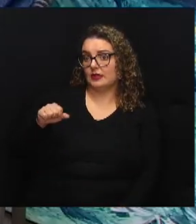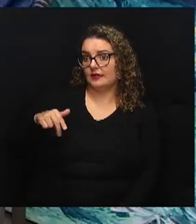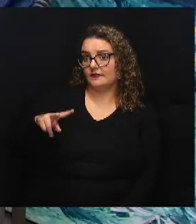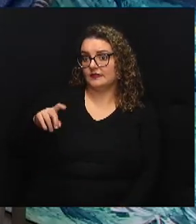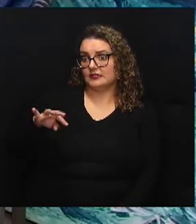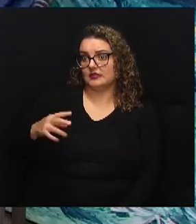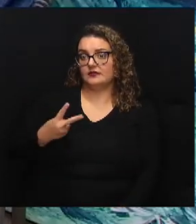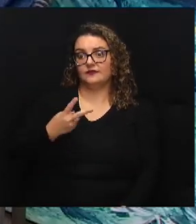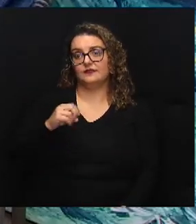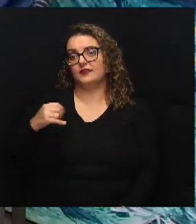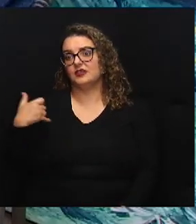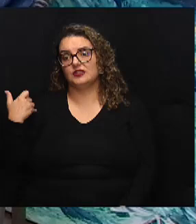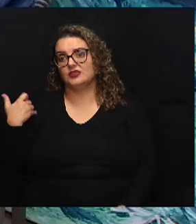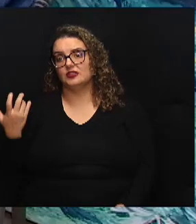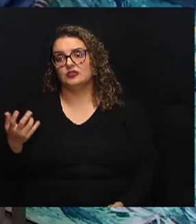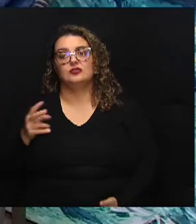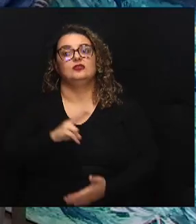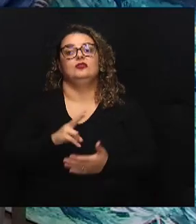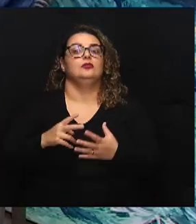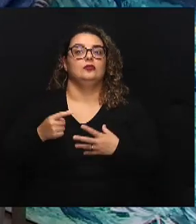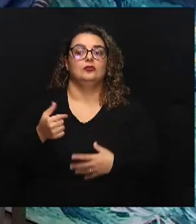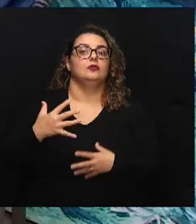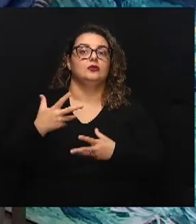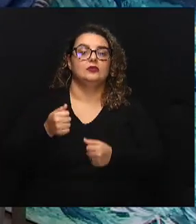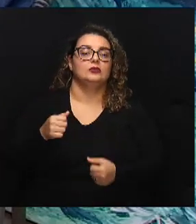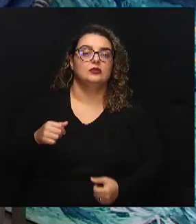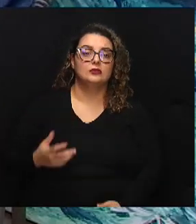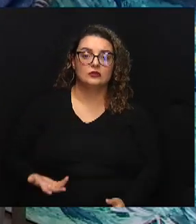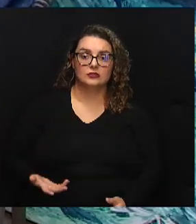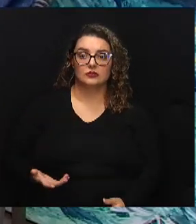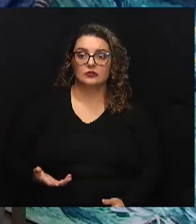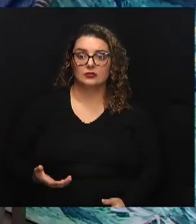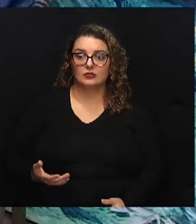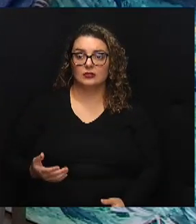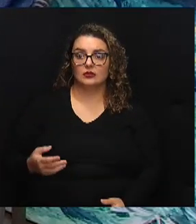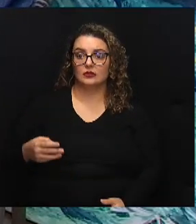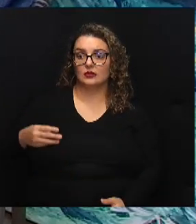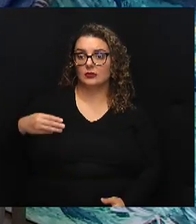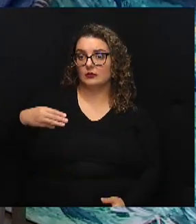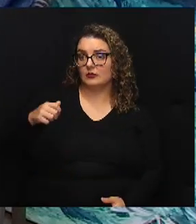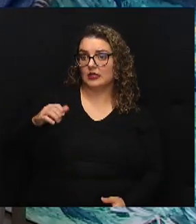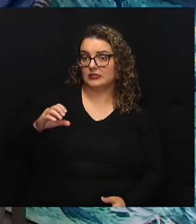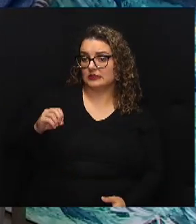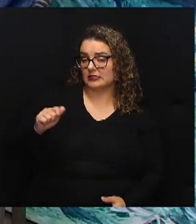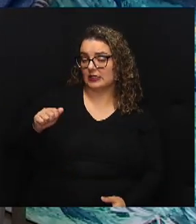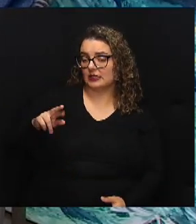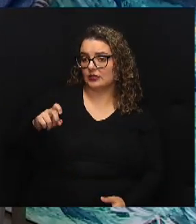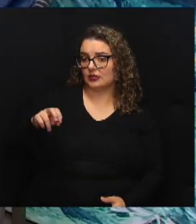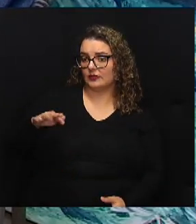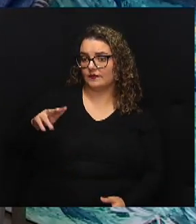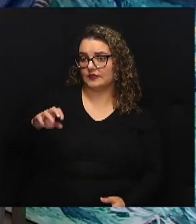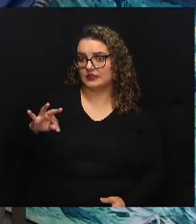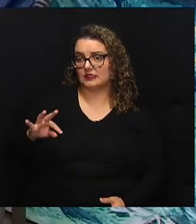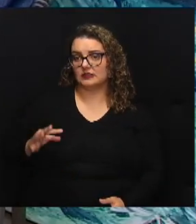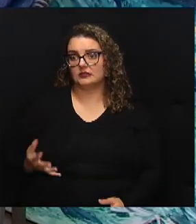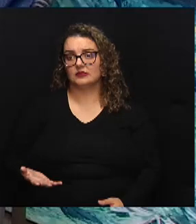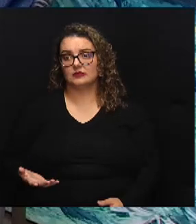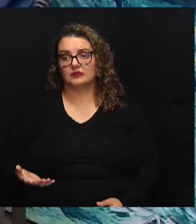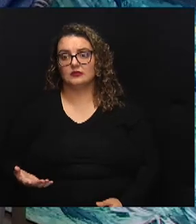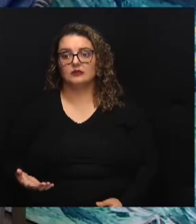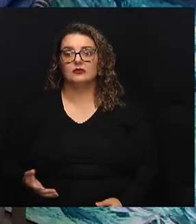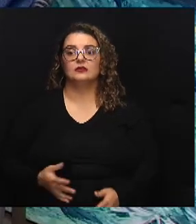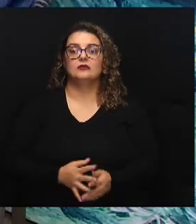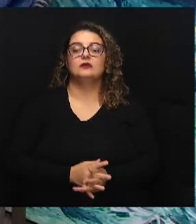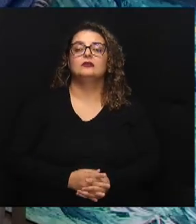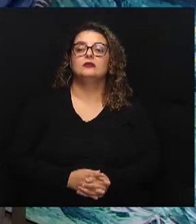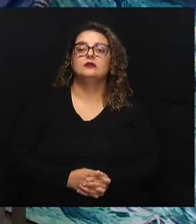anos, 20 e poucos anos, já tinha lido quase tudo Dostoiévski. Irmãos Karamazov, o Karamazov,